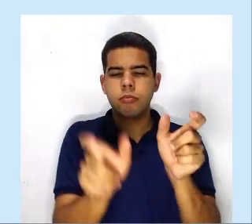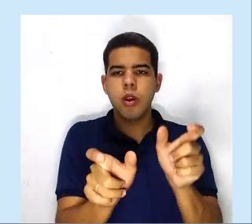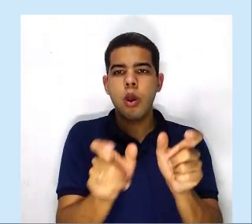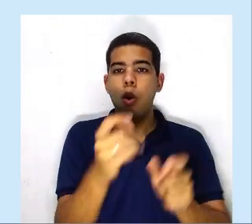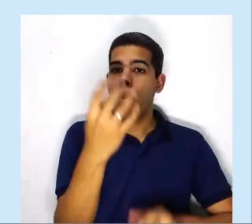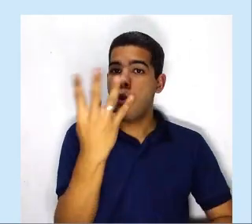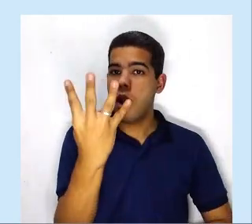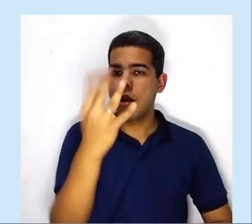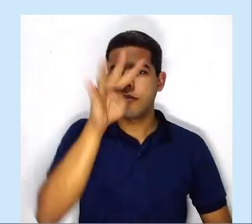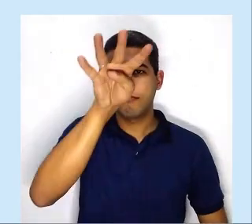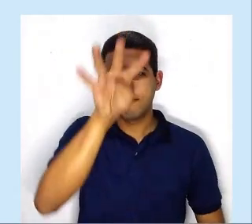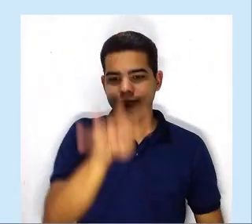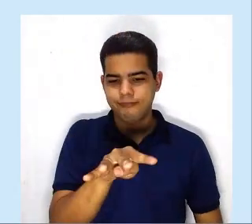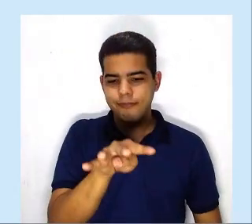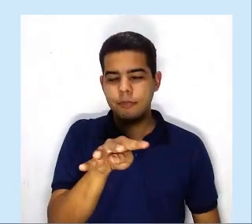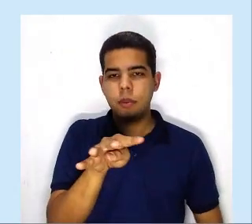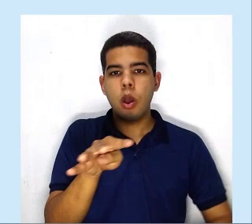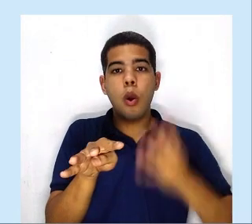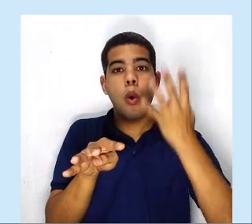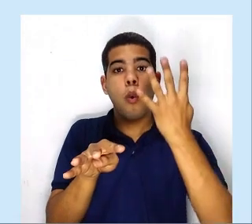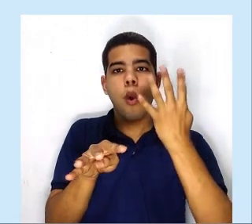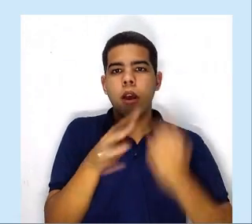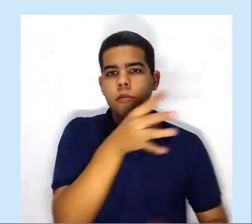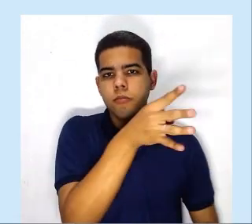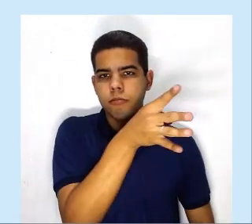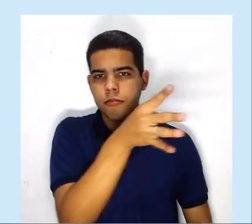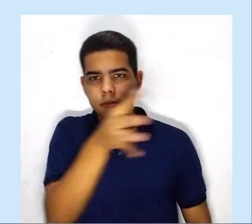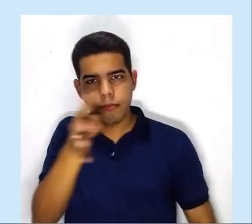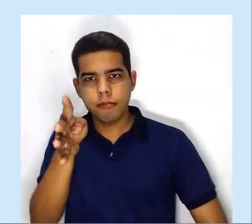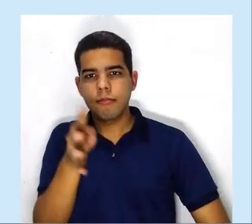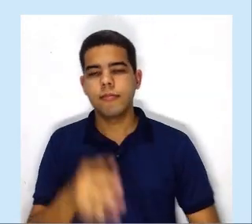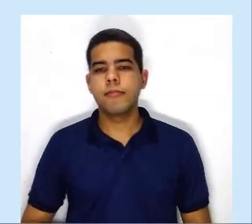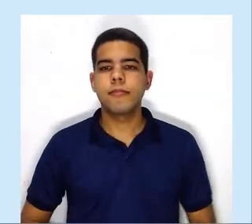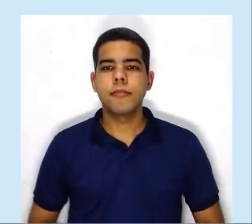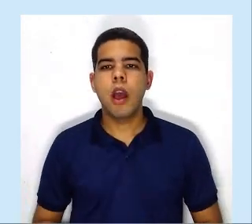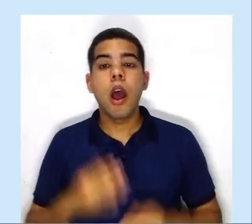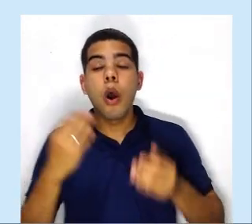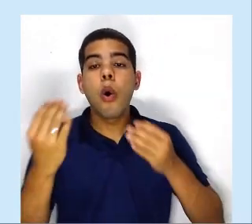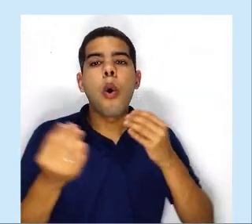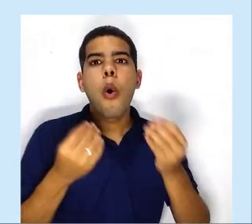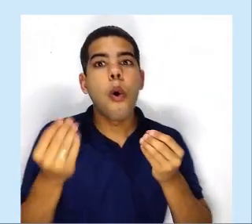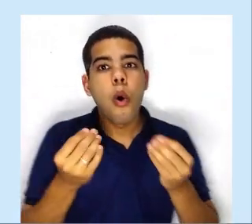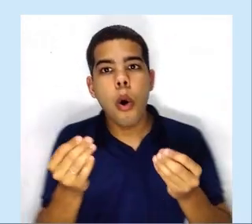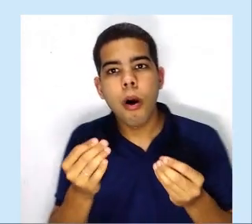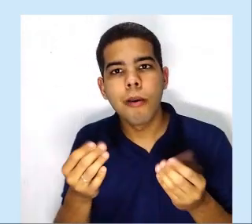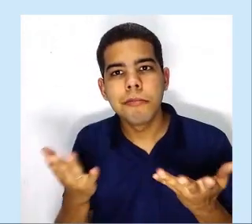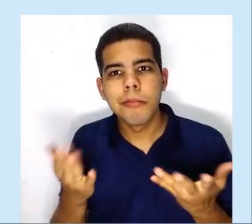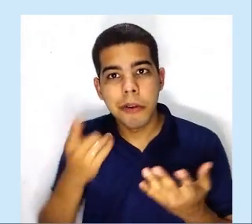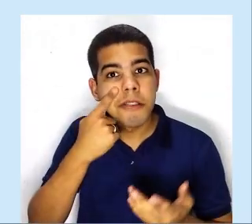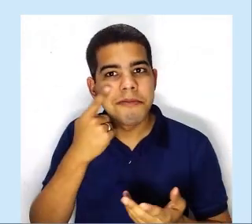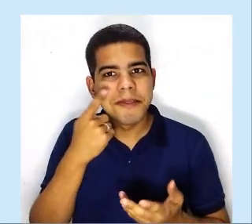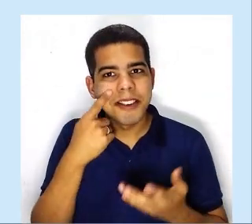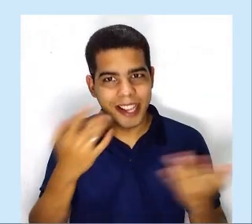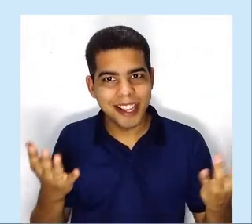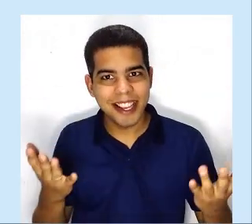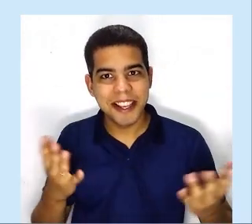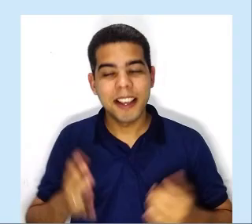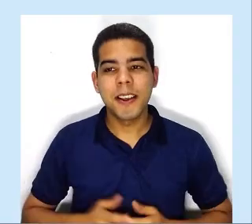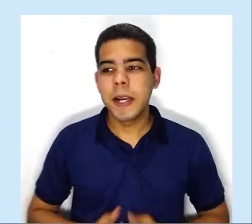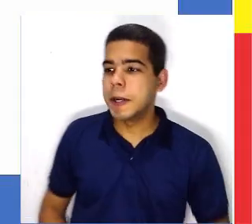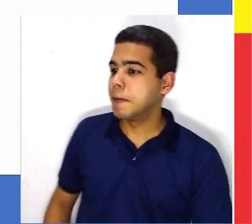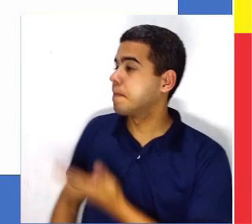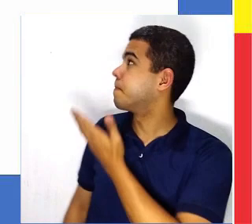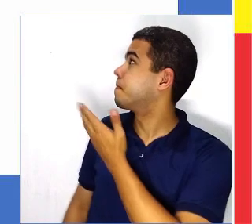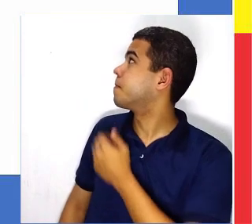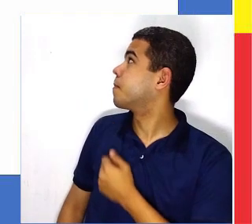e 4 linhas. Vamos dar uma olhadinha aí na tela como é que ficou a representação dos dados que a gente obteve com a